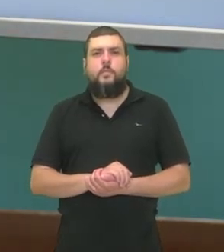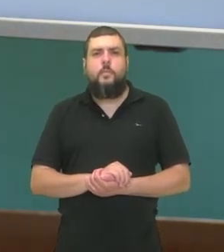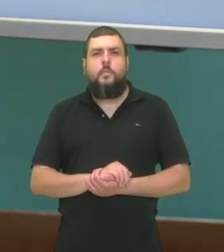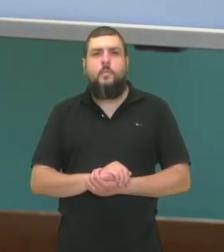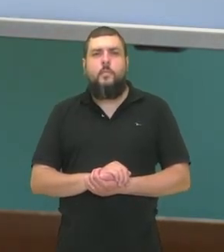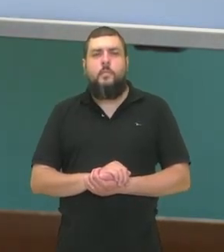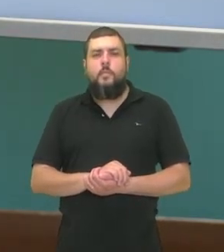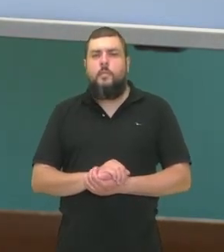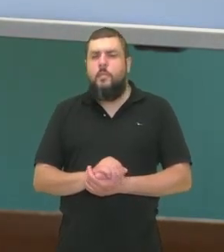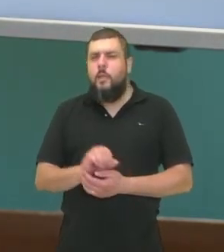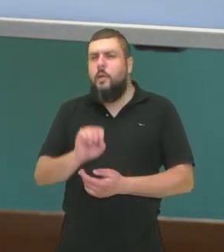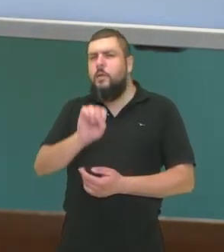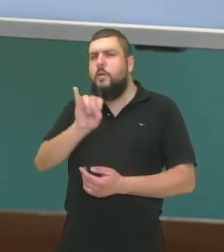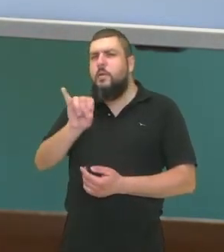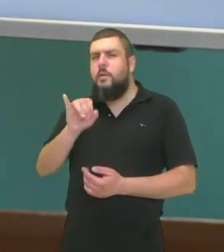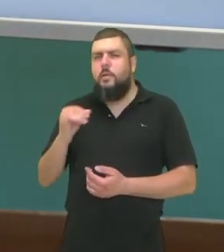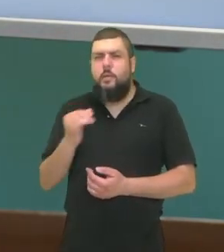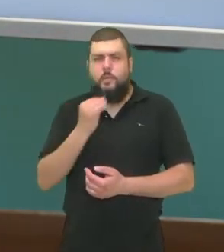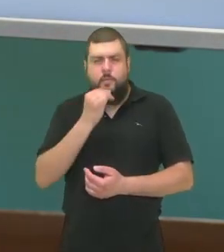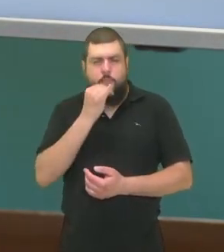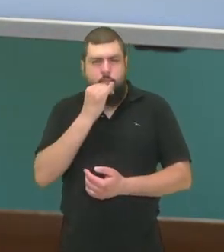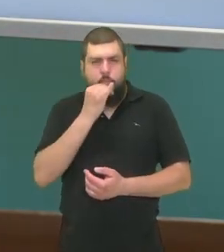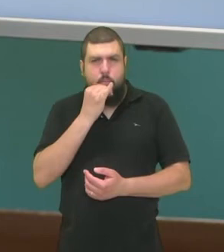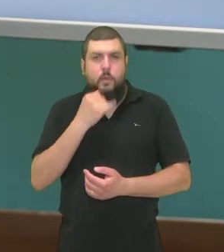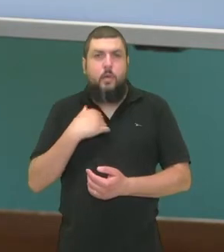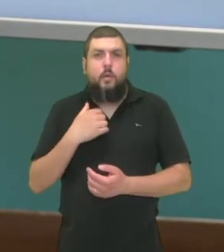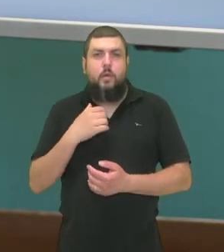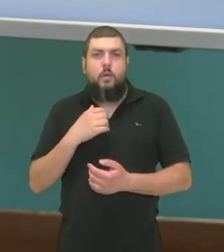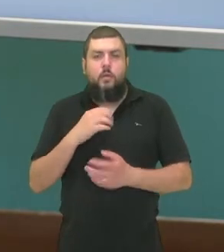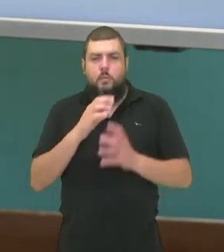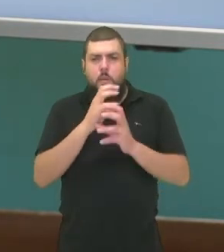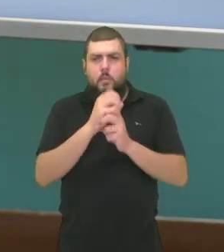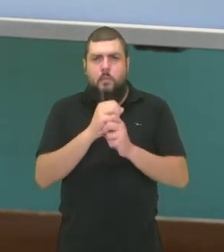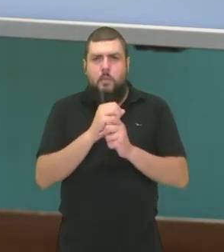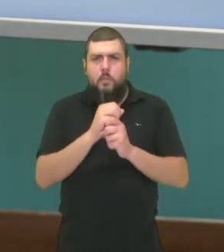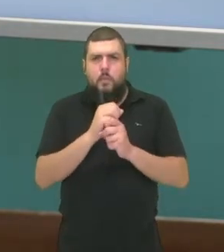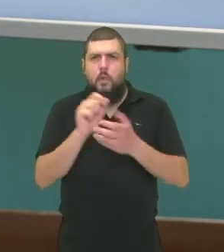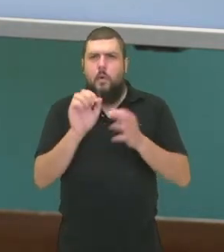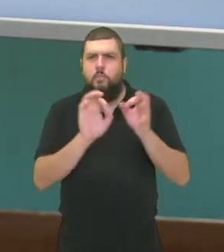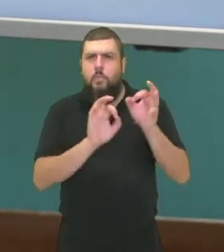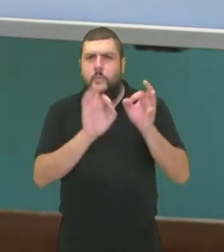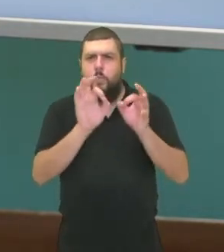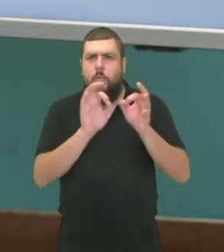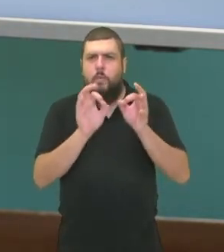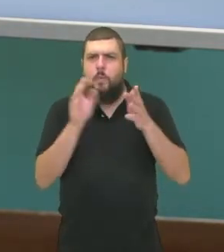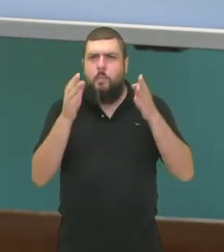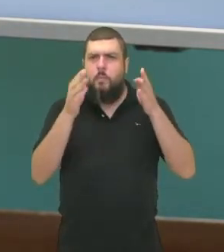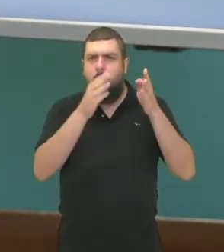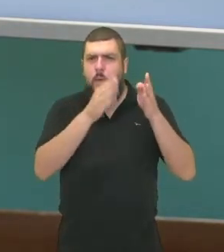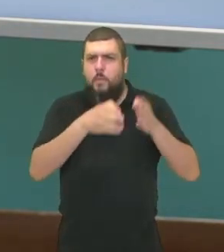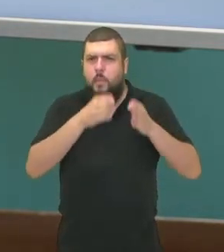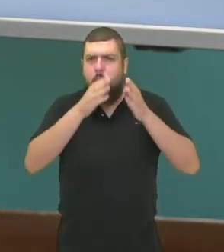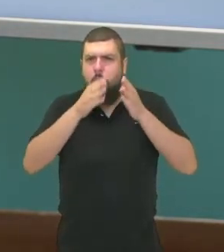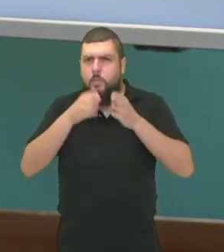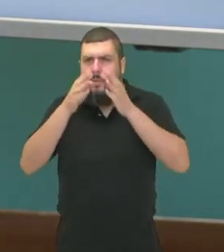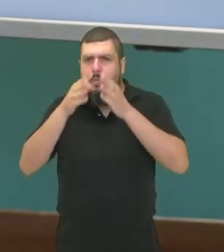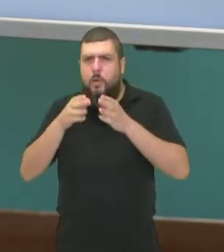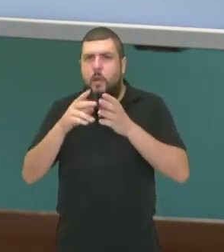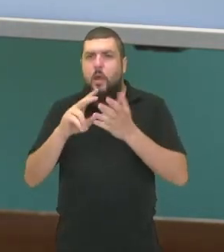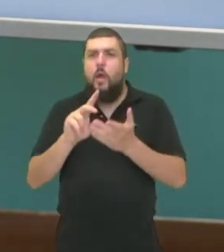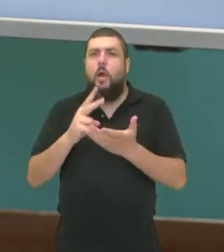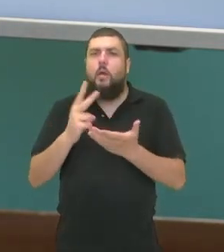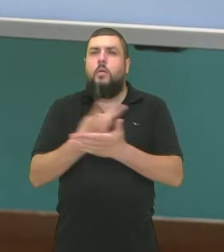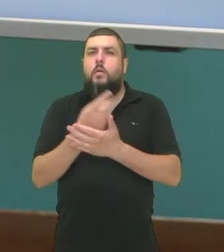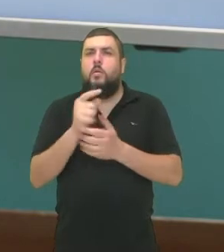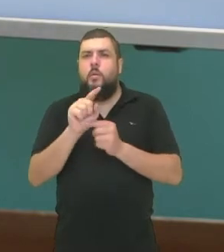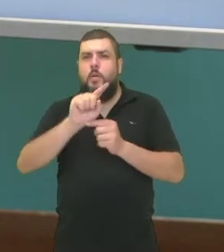para vocês, a gente, na hora de fazer os cálculos, vai lá e faz e coloca a virgulazinha no lugar errado, talvez dê algum problema,